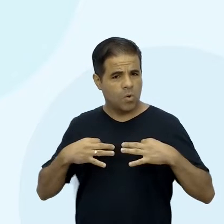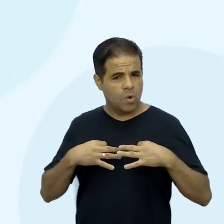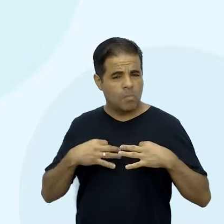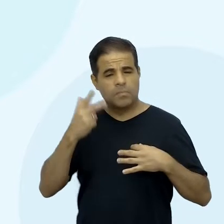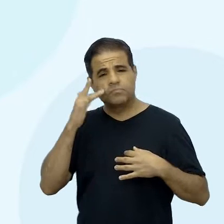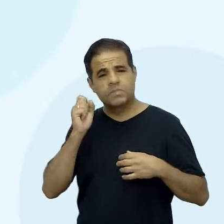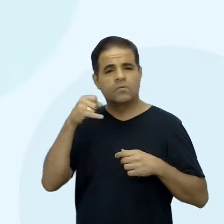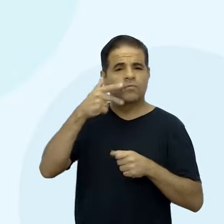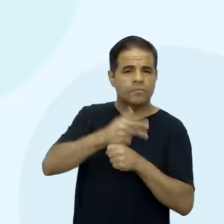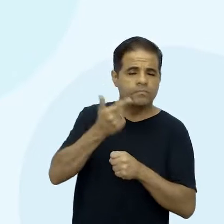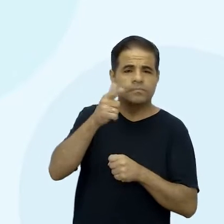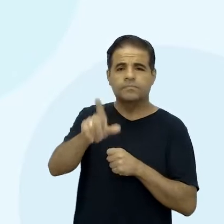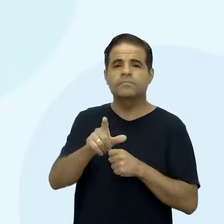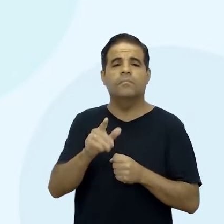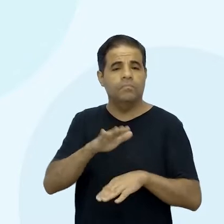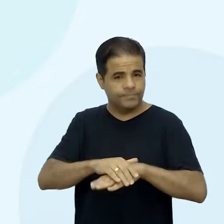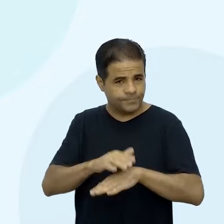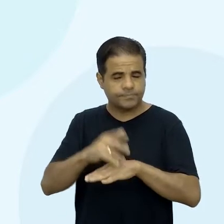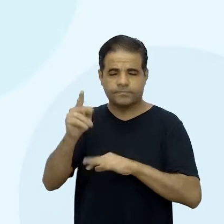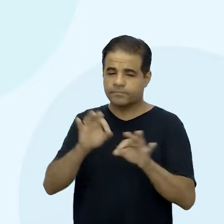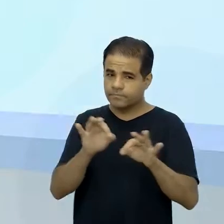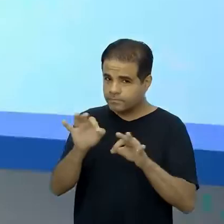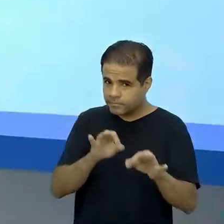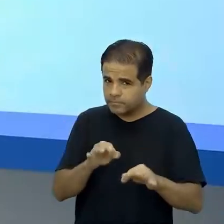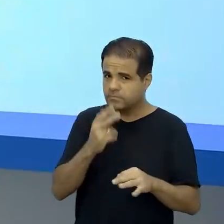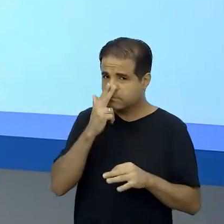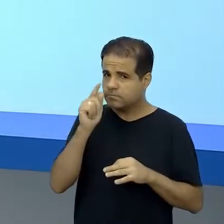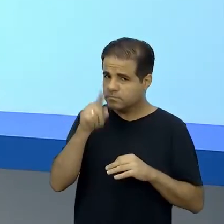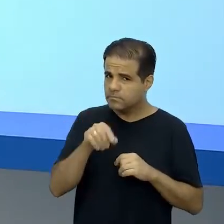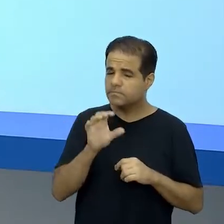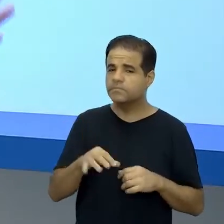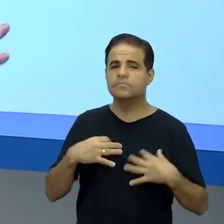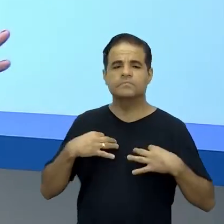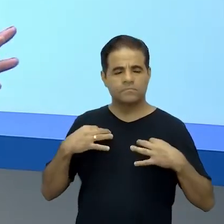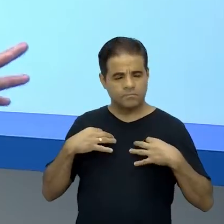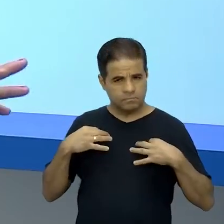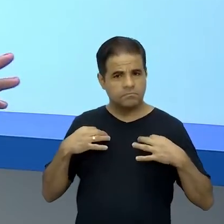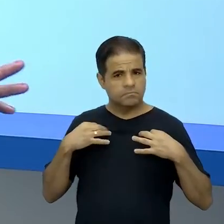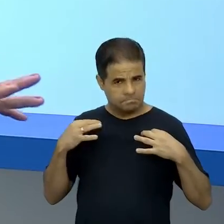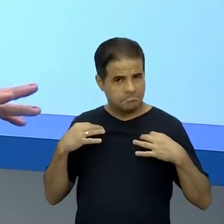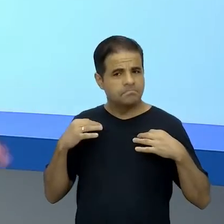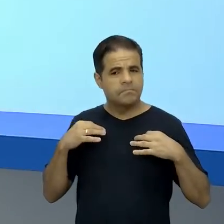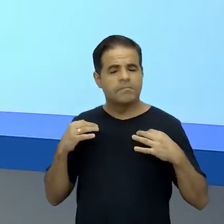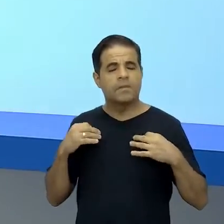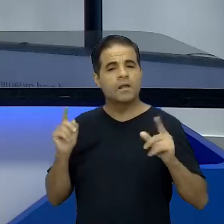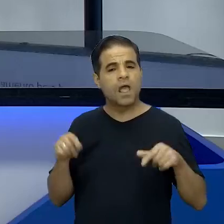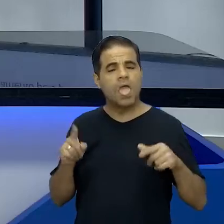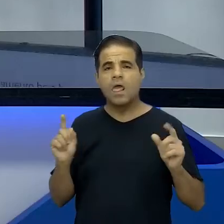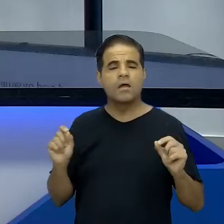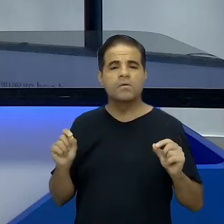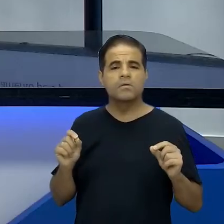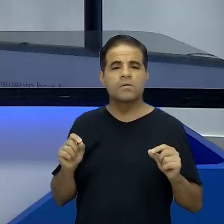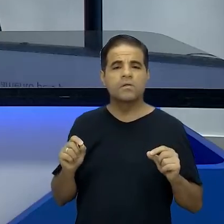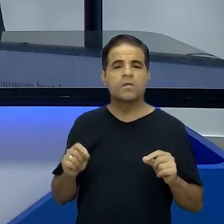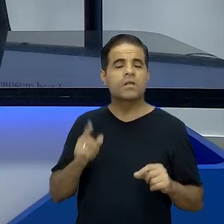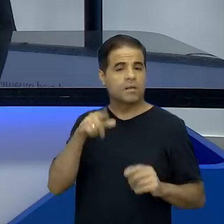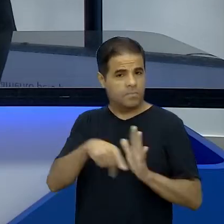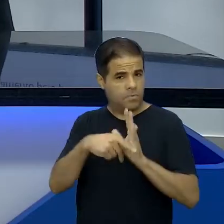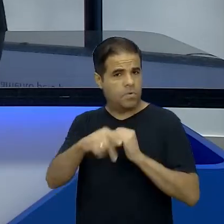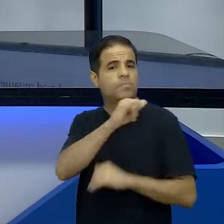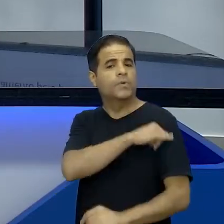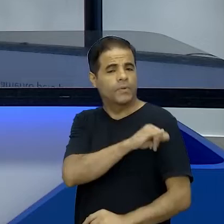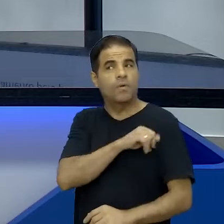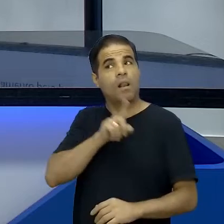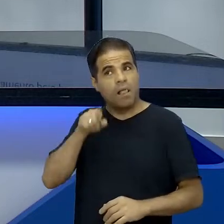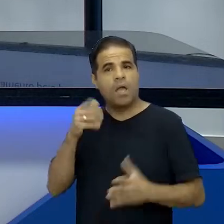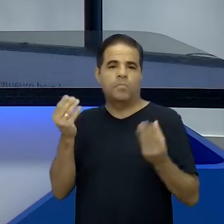na próxima. Ele fez uma roupa que ele falava que era uma roupa tropical, professor. Certo. Porque aqui, ele era do Rio de Janeiro, era muito calor